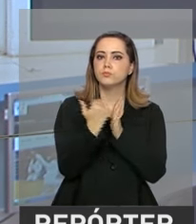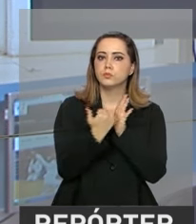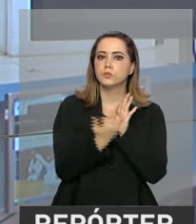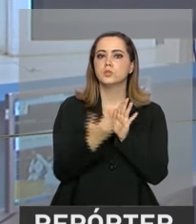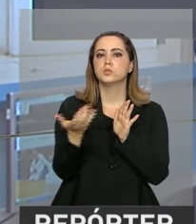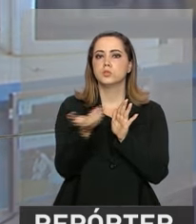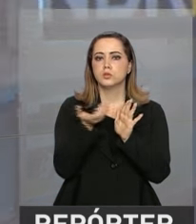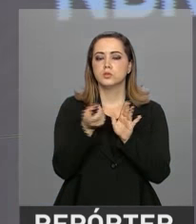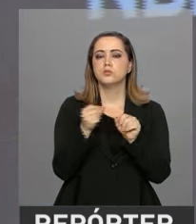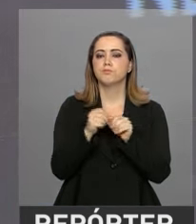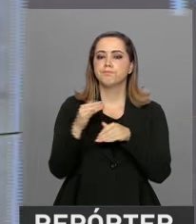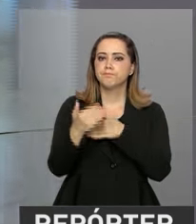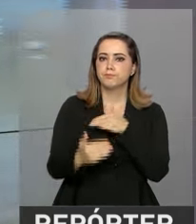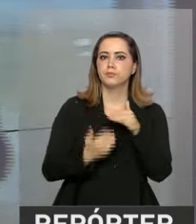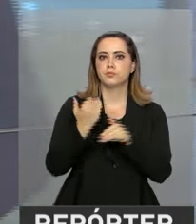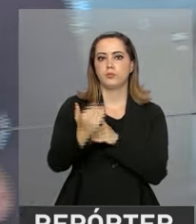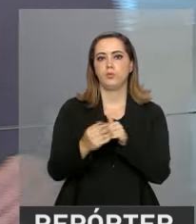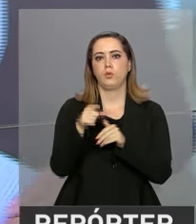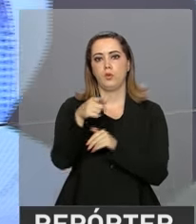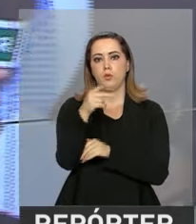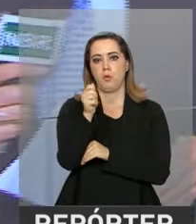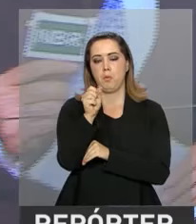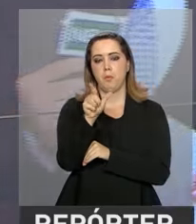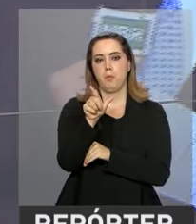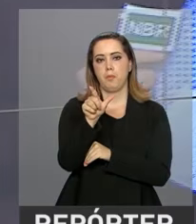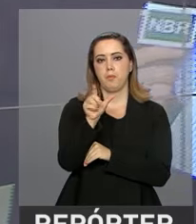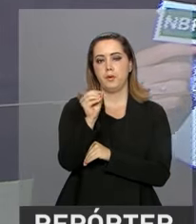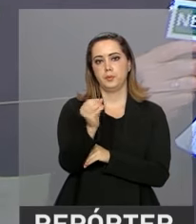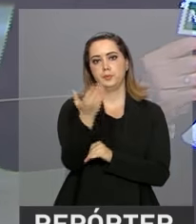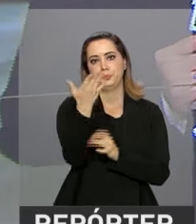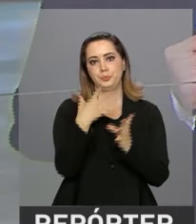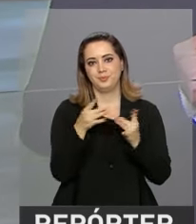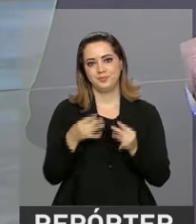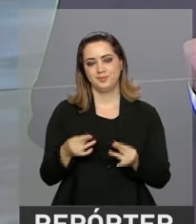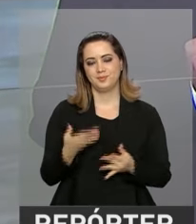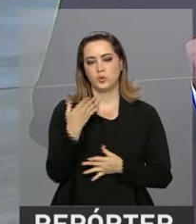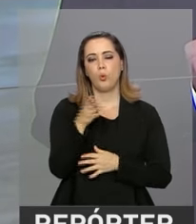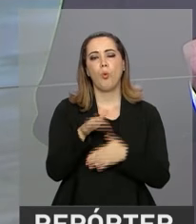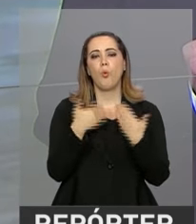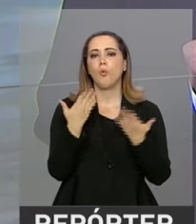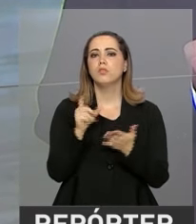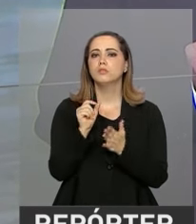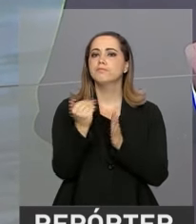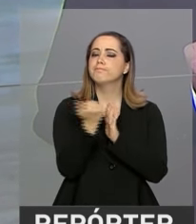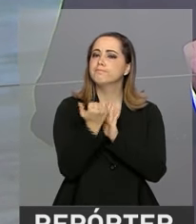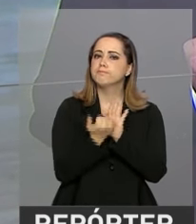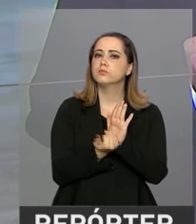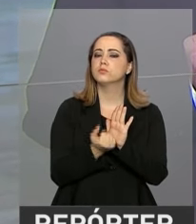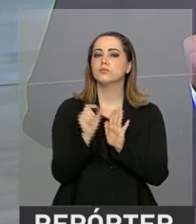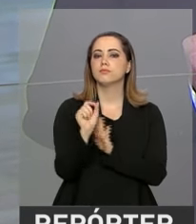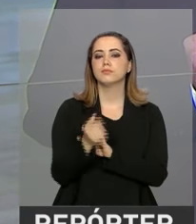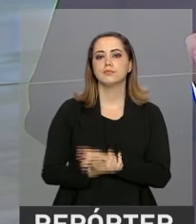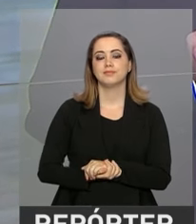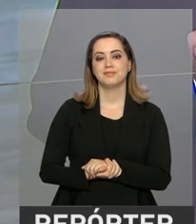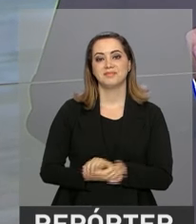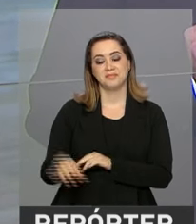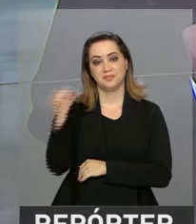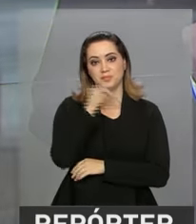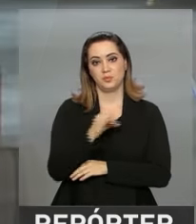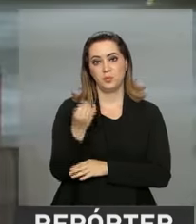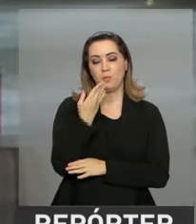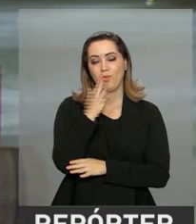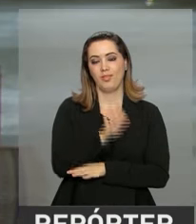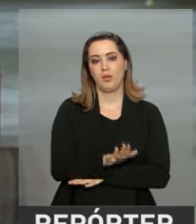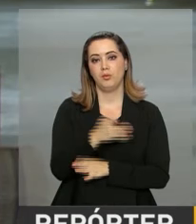em prática. Vamos conversar então com o repórter Paulo Lavia, que vai dizer pra gente que medidas são essas. Paulo, olá Zé Luiz,